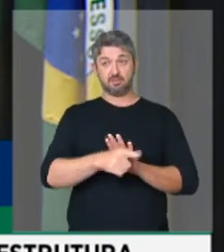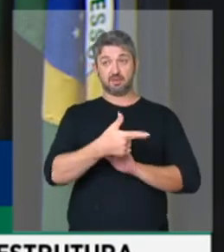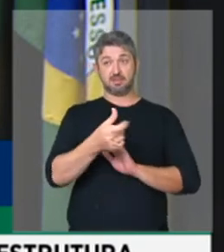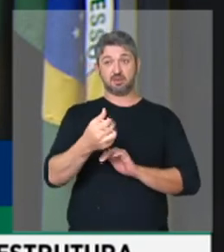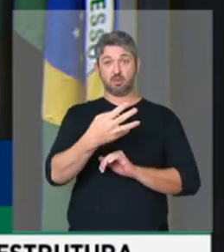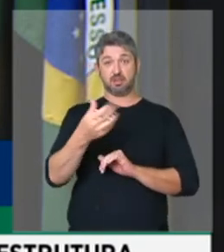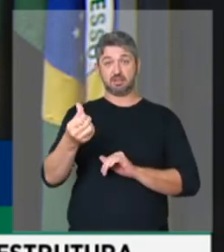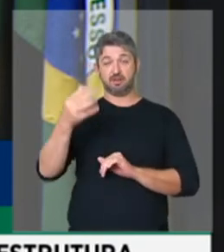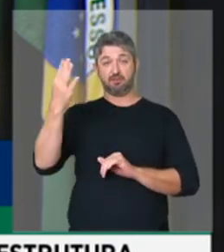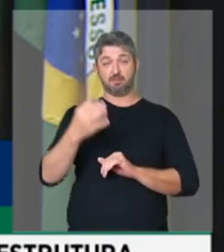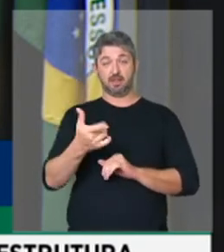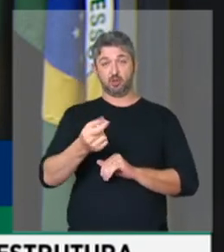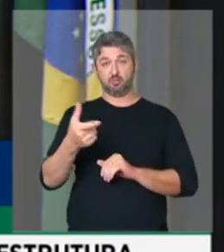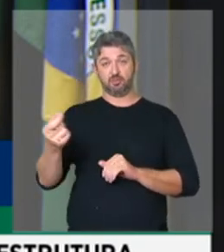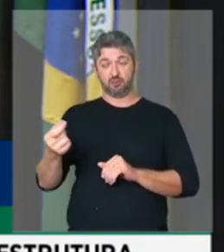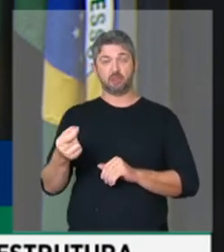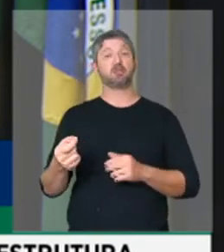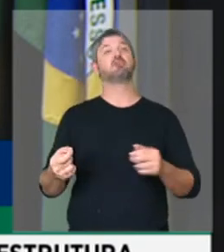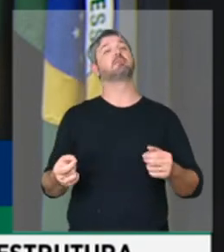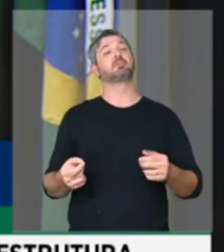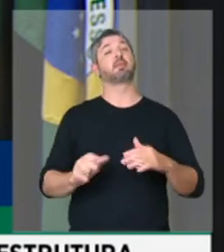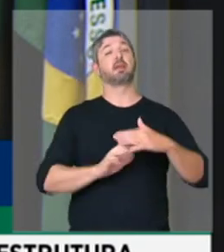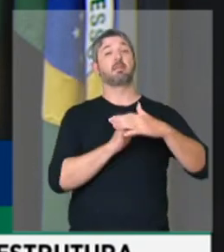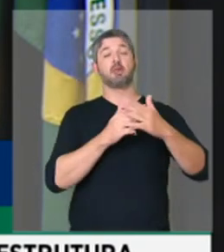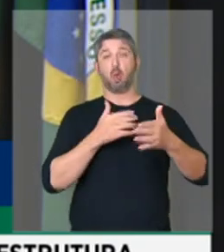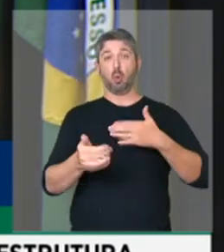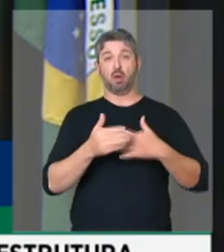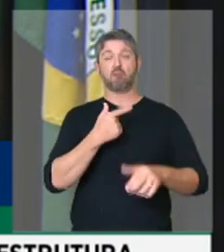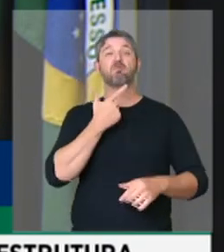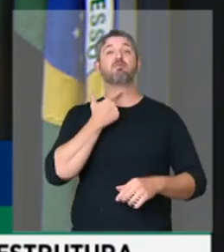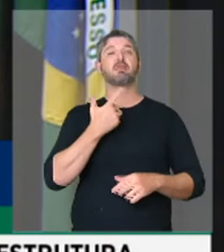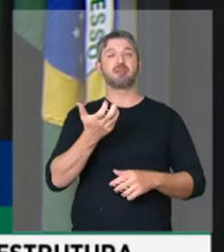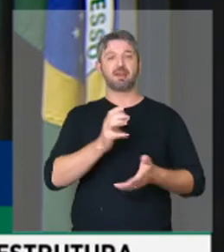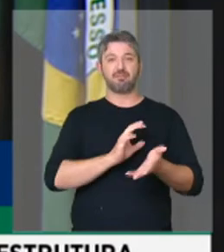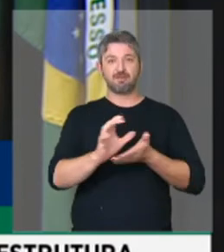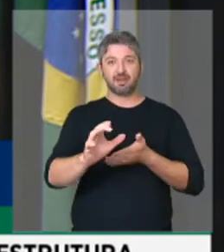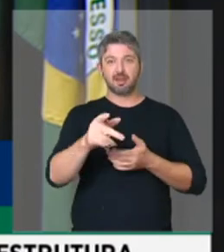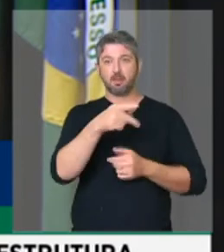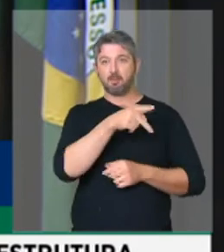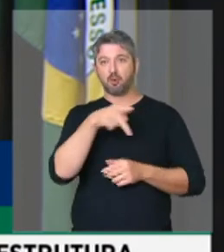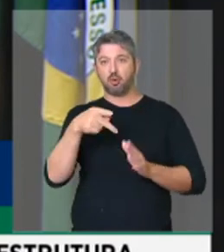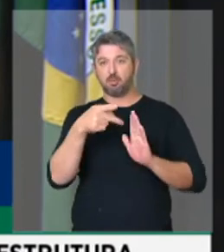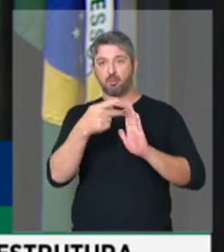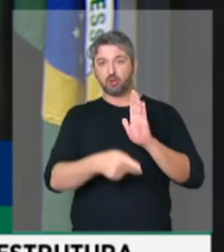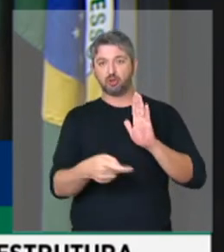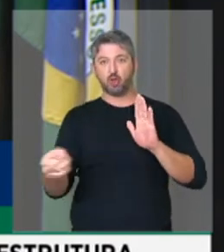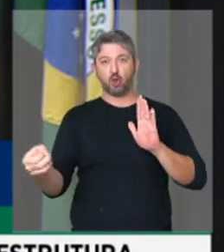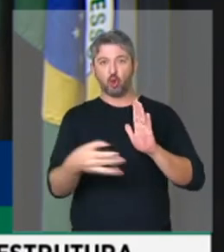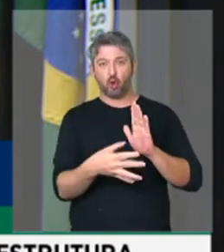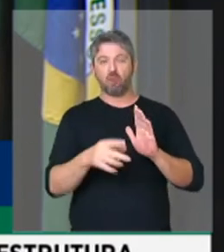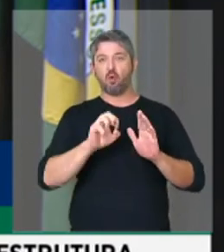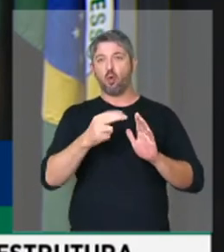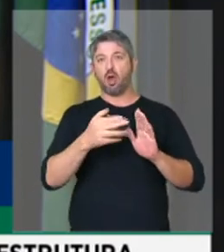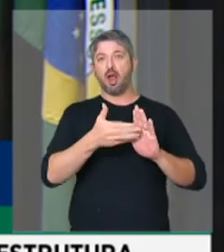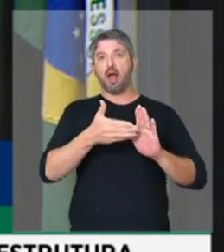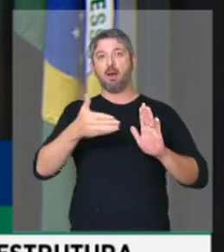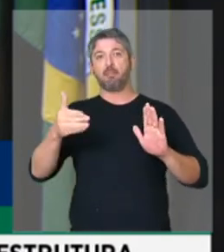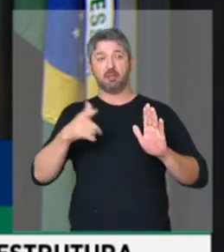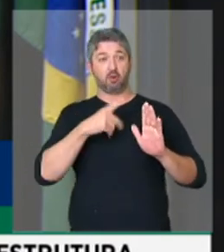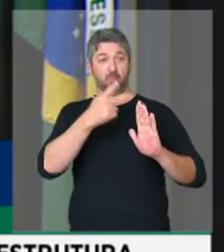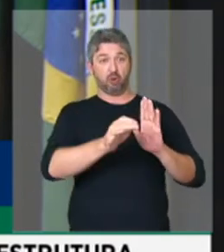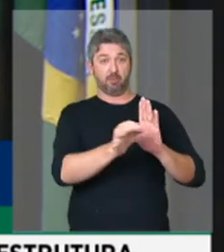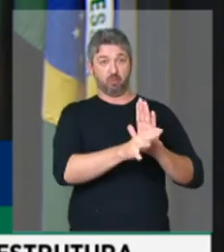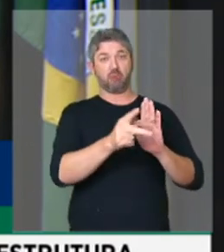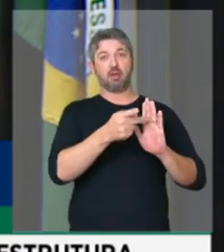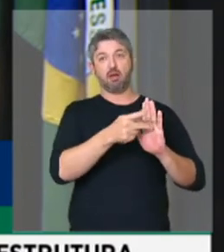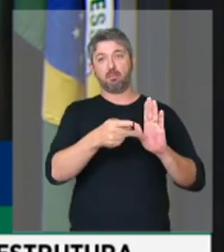264620, ora em pauta, as empresas que desejam investir em projetos novos e ou ampliação de projetos existentes no